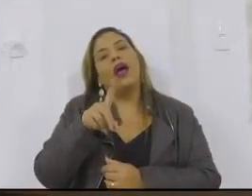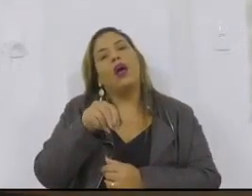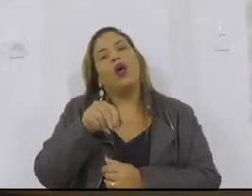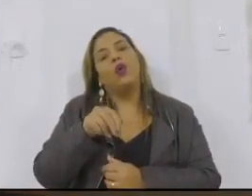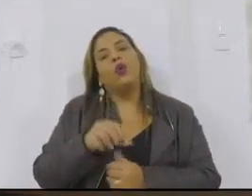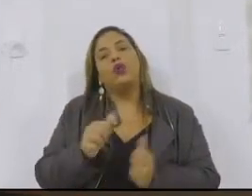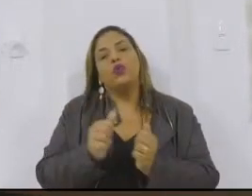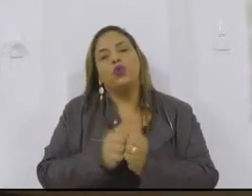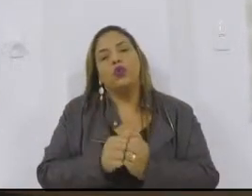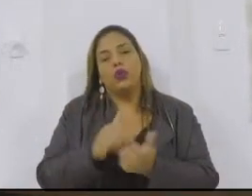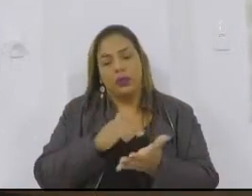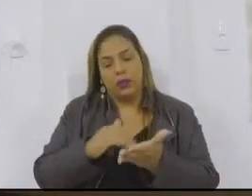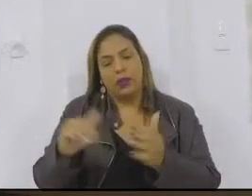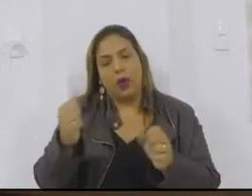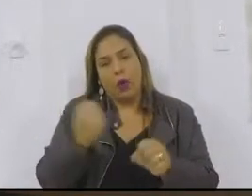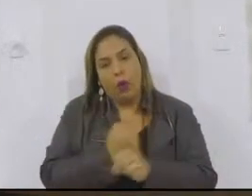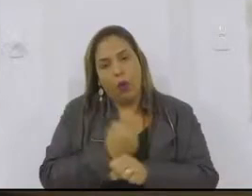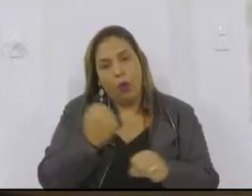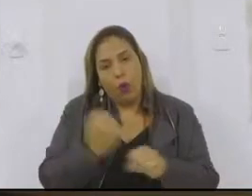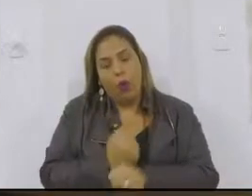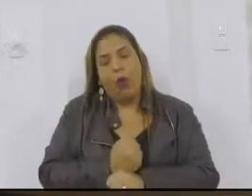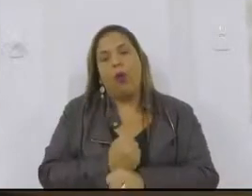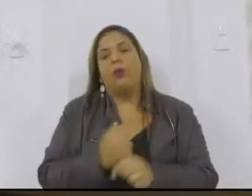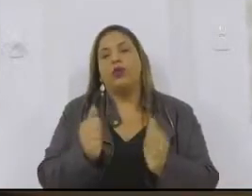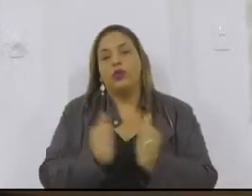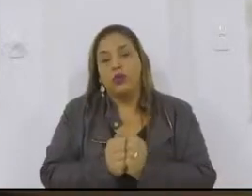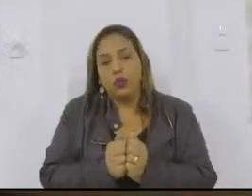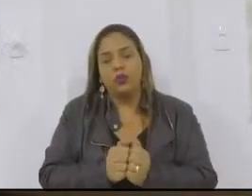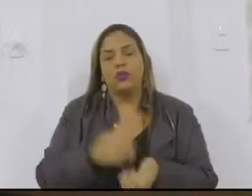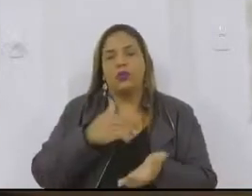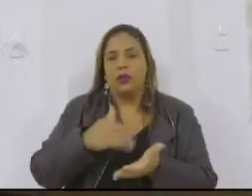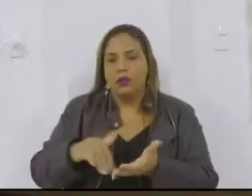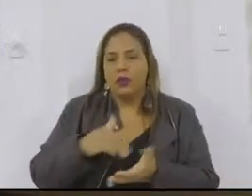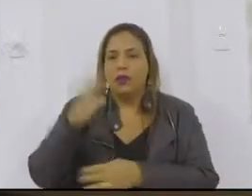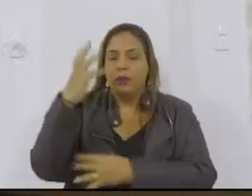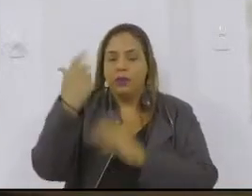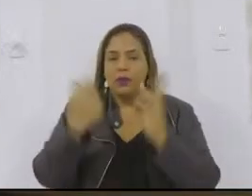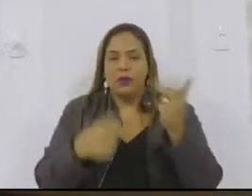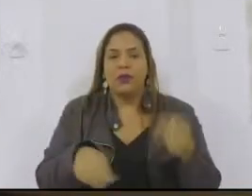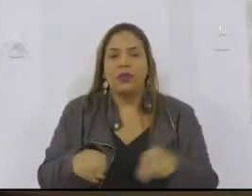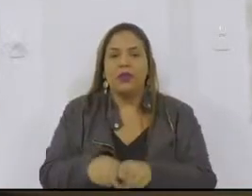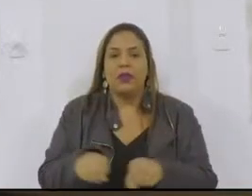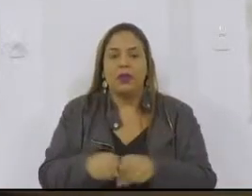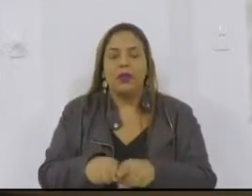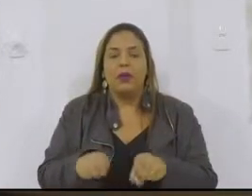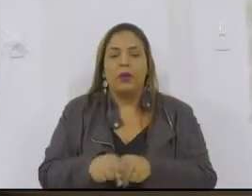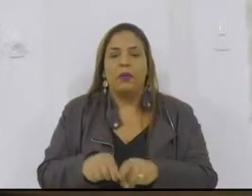junto à Secretaria de Obras e Meio Ambiente, que faça quebra-molas e manutenção da rede